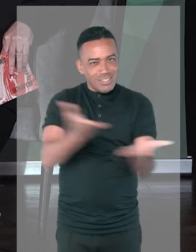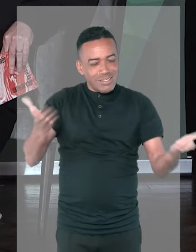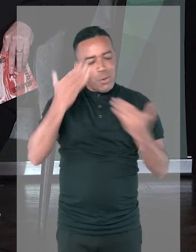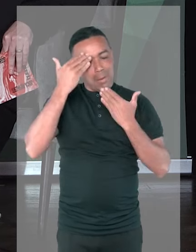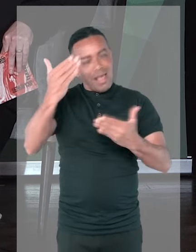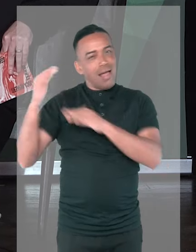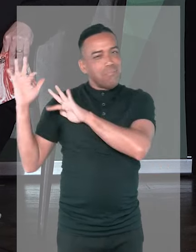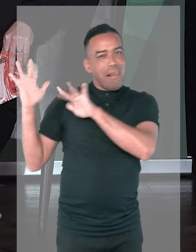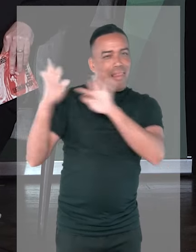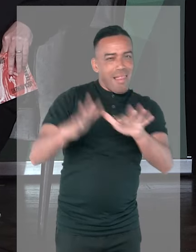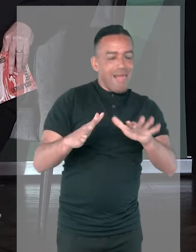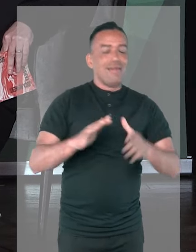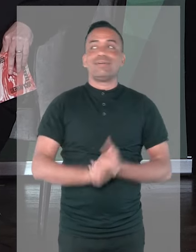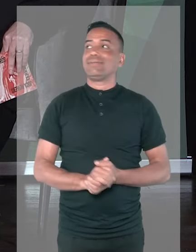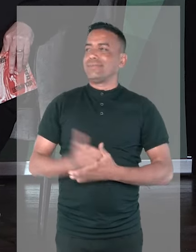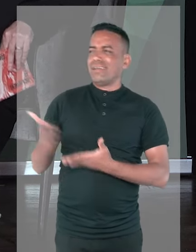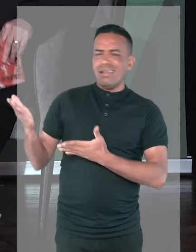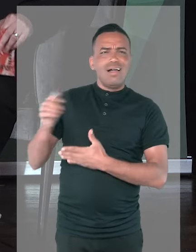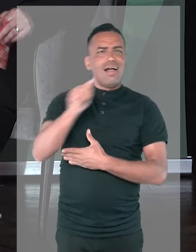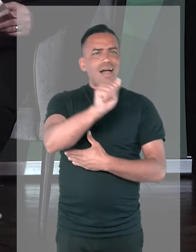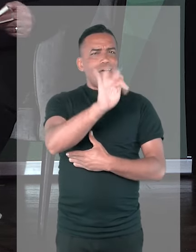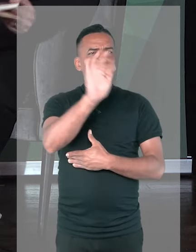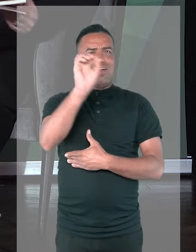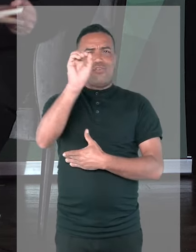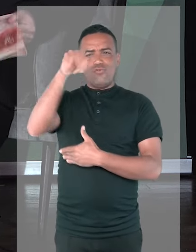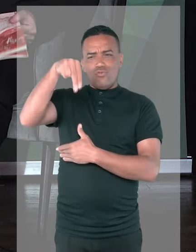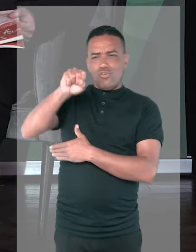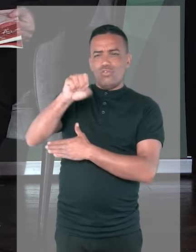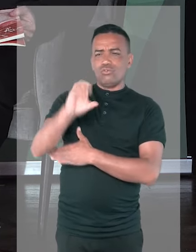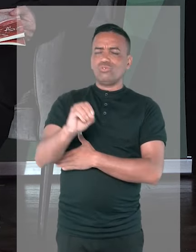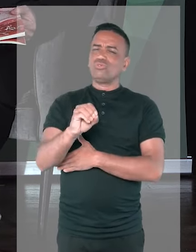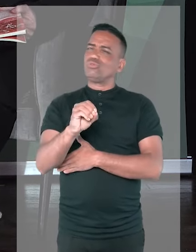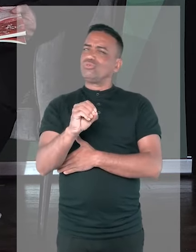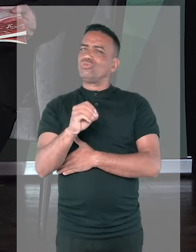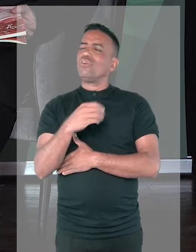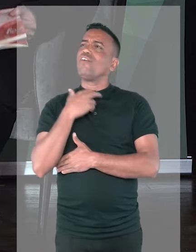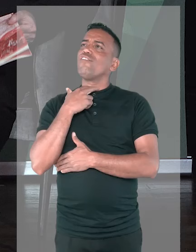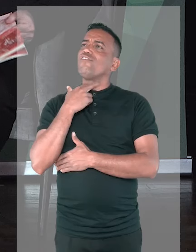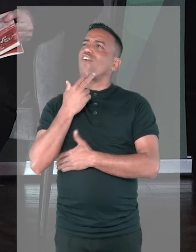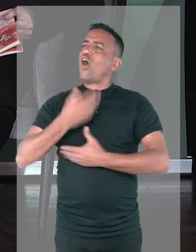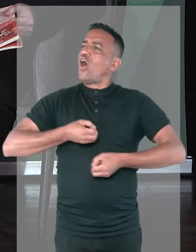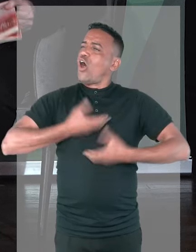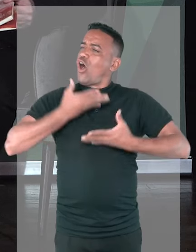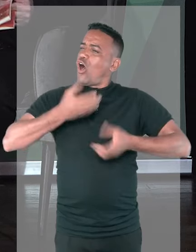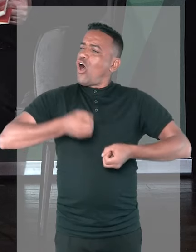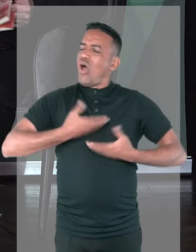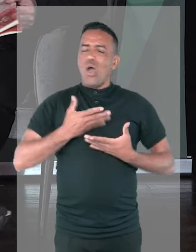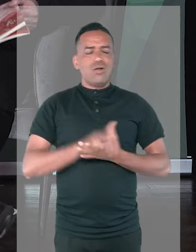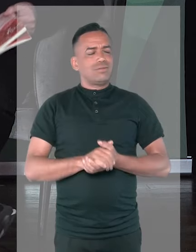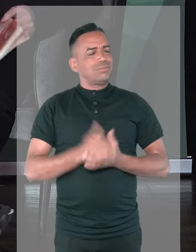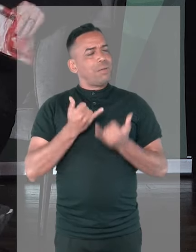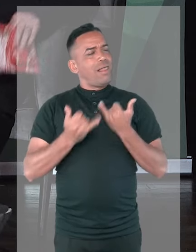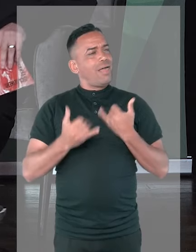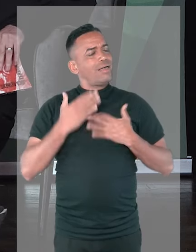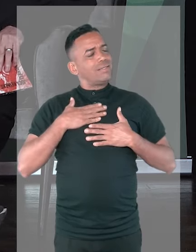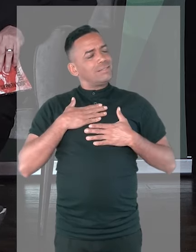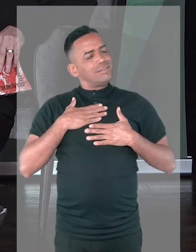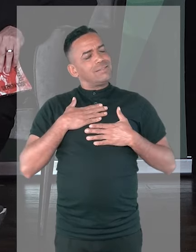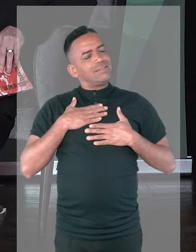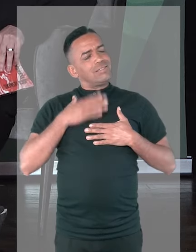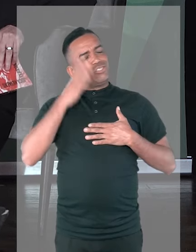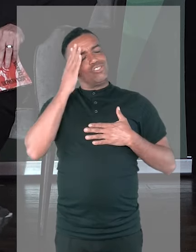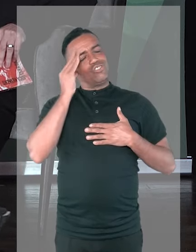O Afonso está me dando um sono, assim, um pouco. Ele tá com um tom de voz, assim, indutor de sono. É que a gente combinou de tentar